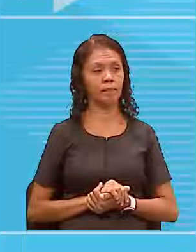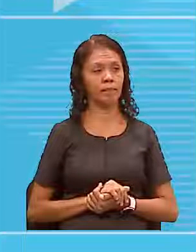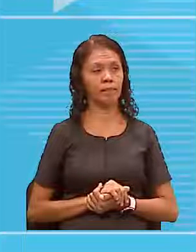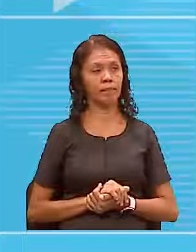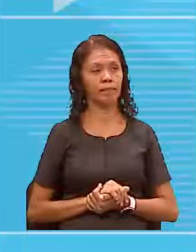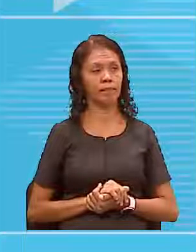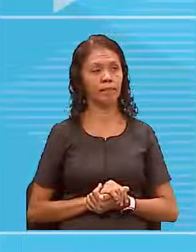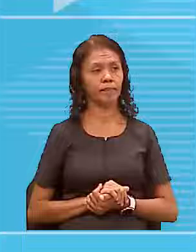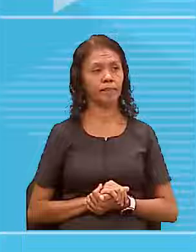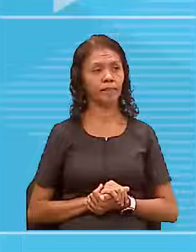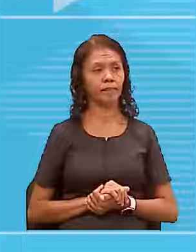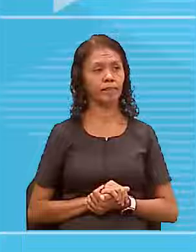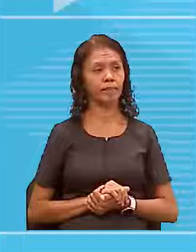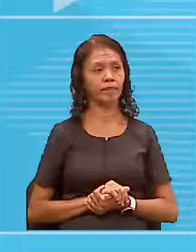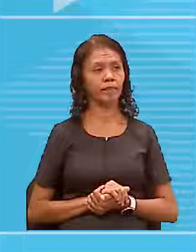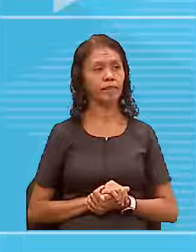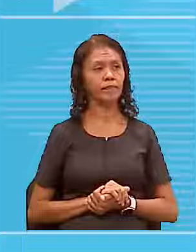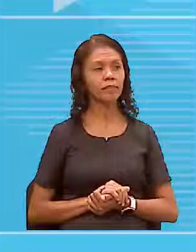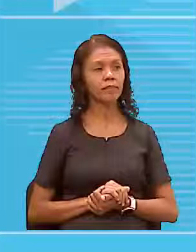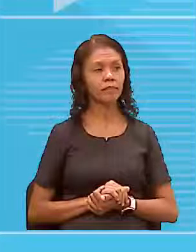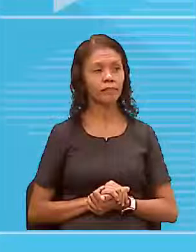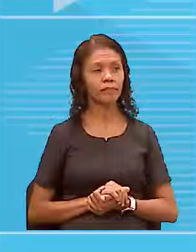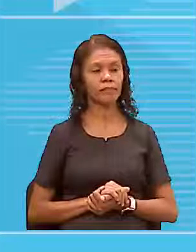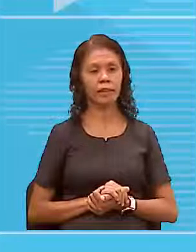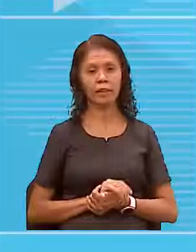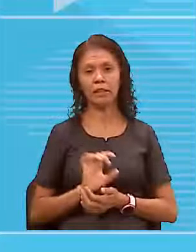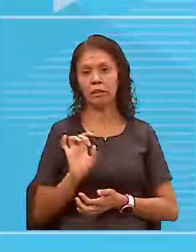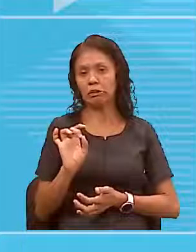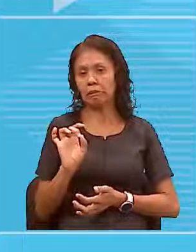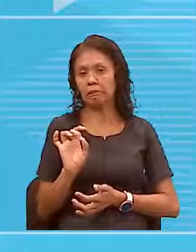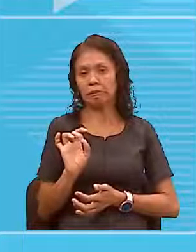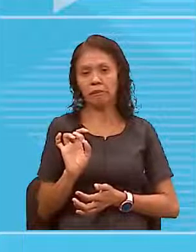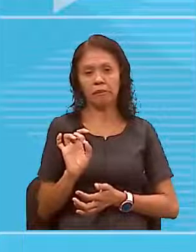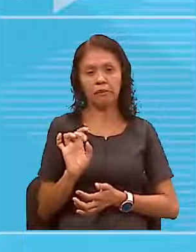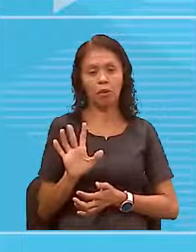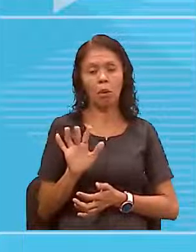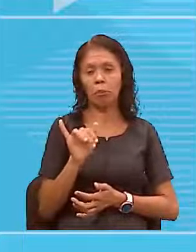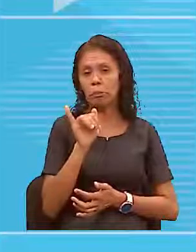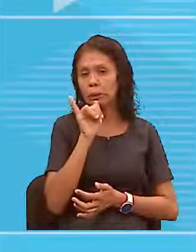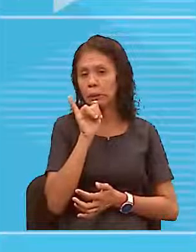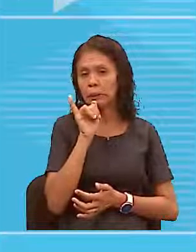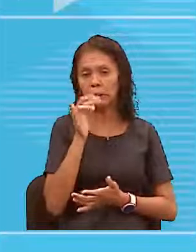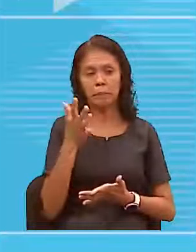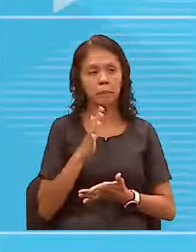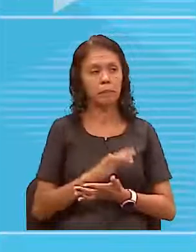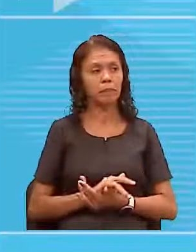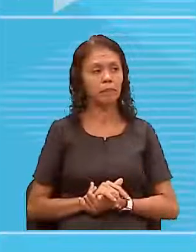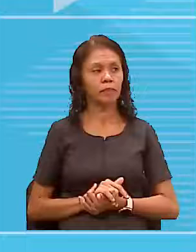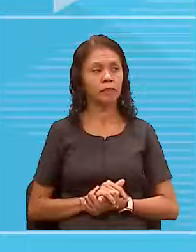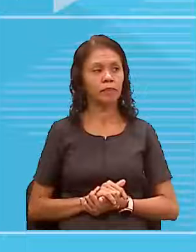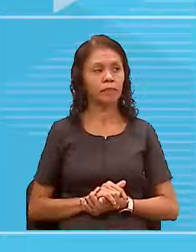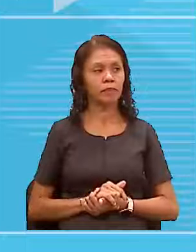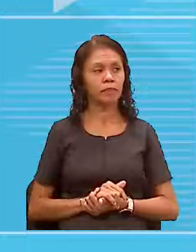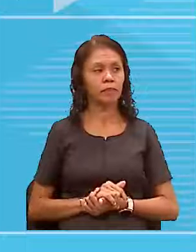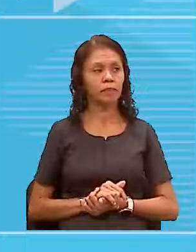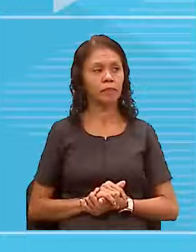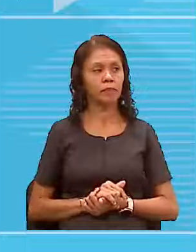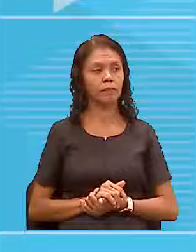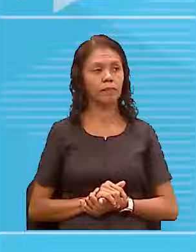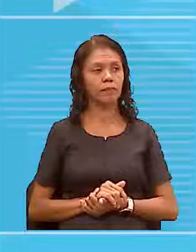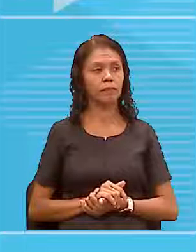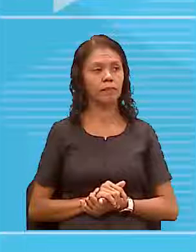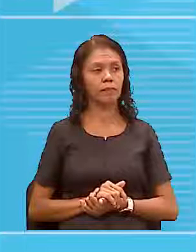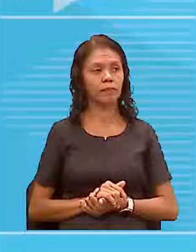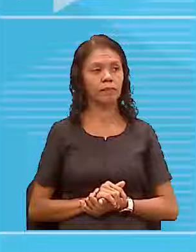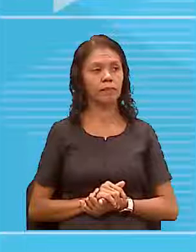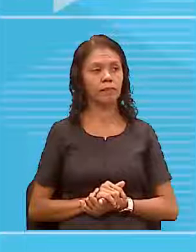9, 8, beleza. Que é um caso hipotético, mas acontece, certo? Essas questões de